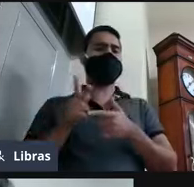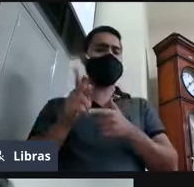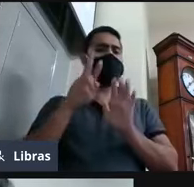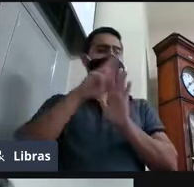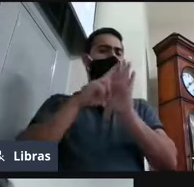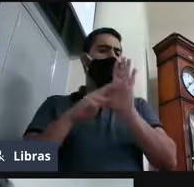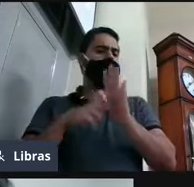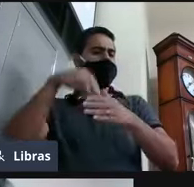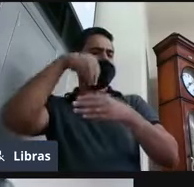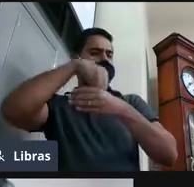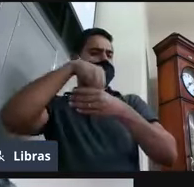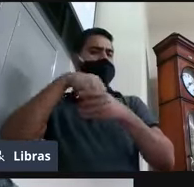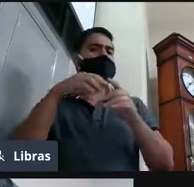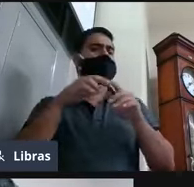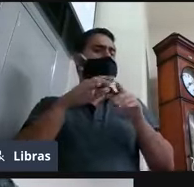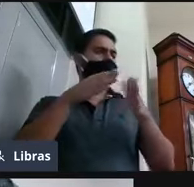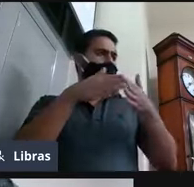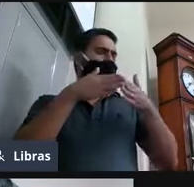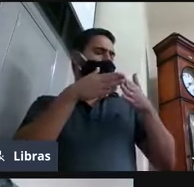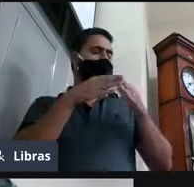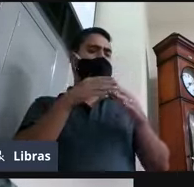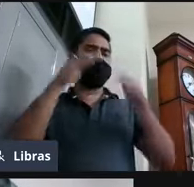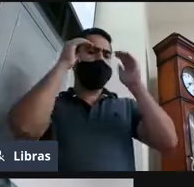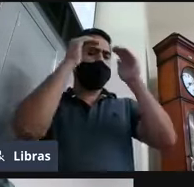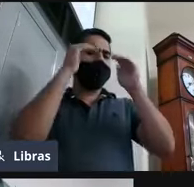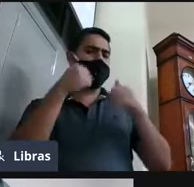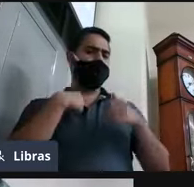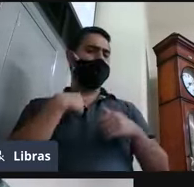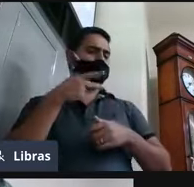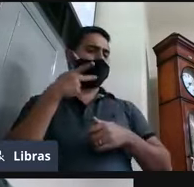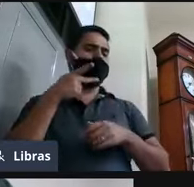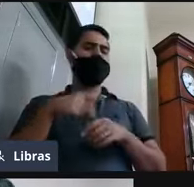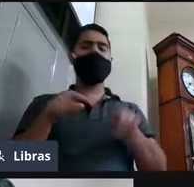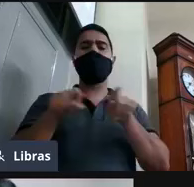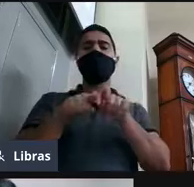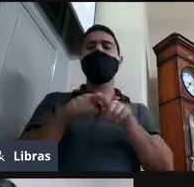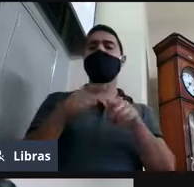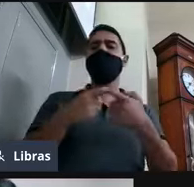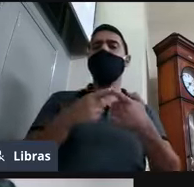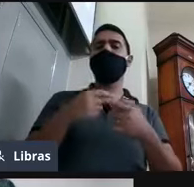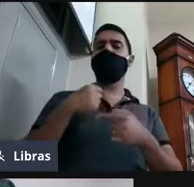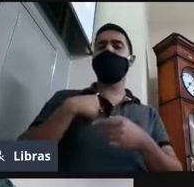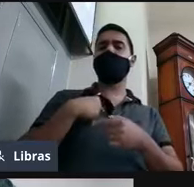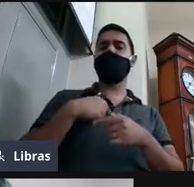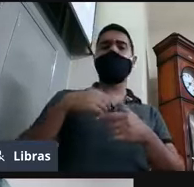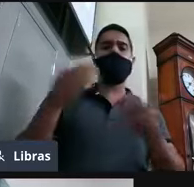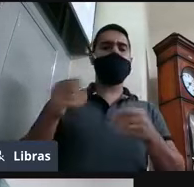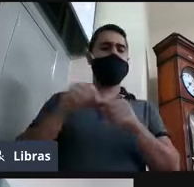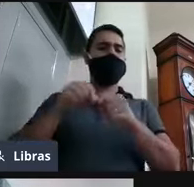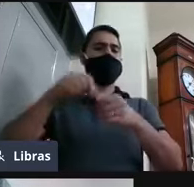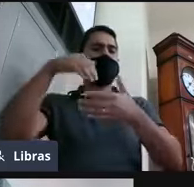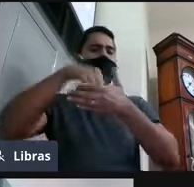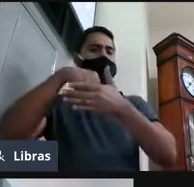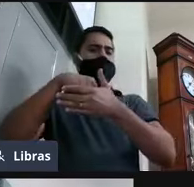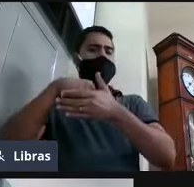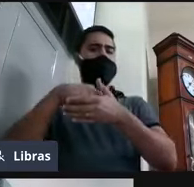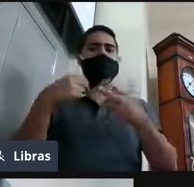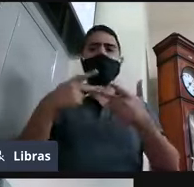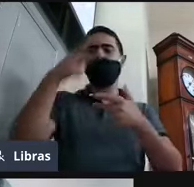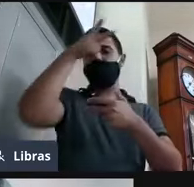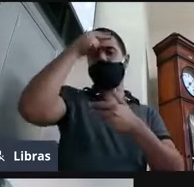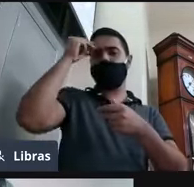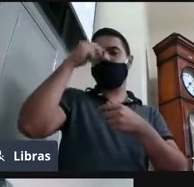regimento interno. Então, por favor, respeite quando eu estiver falando, afinal de contas, a gente está numa votação, aprovação de contas do